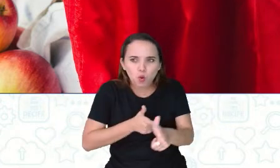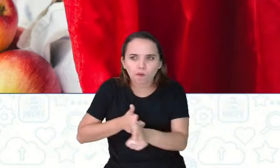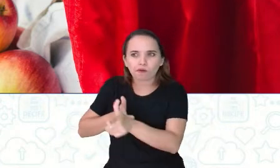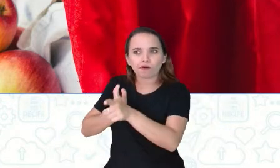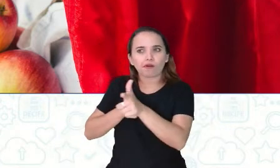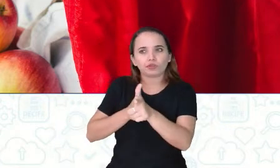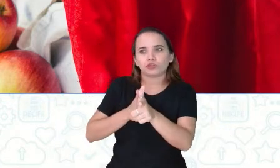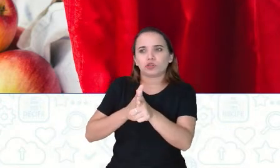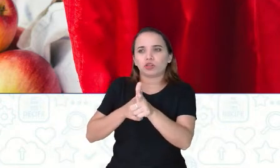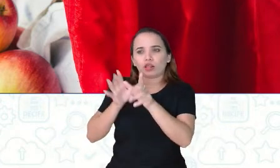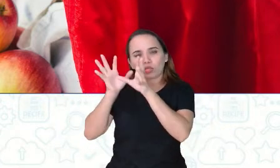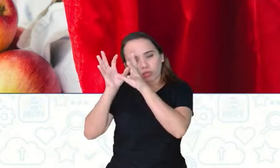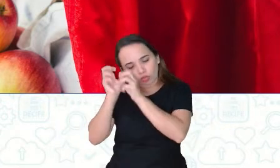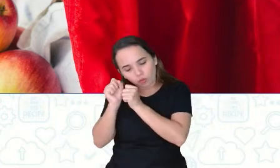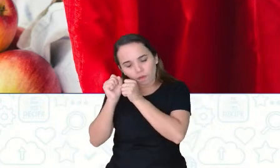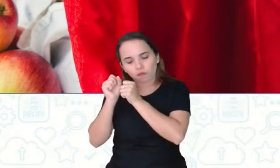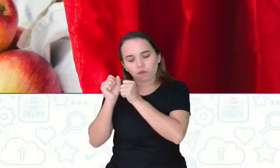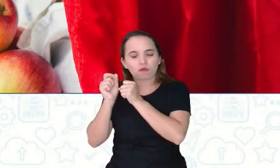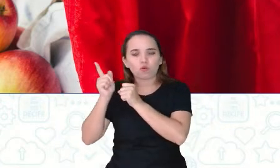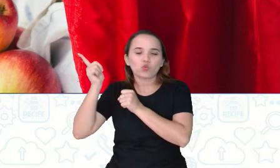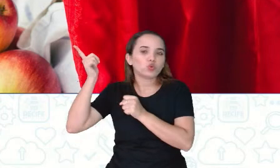tempo. Maktub pensou.